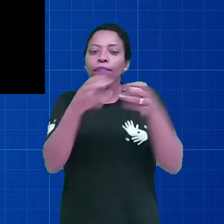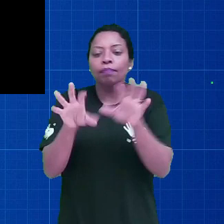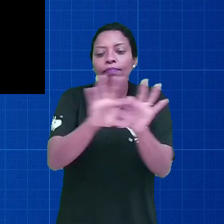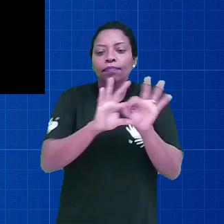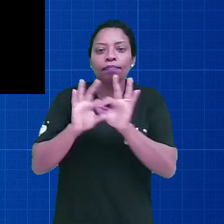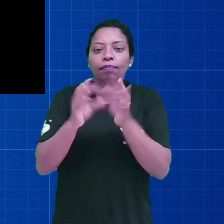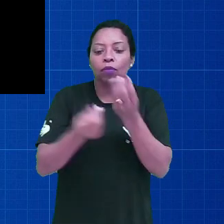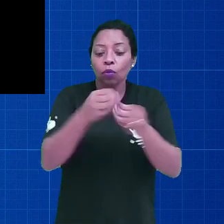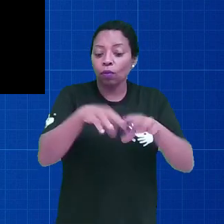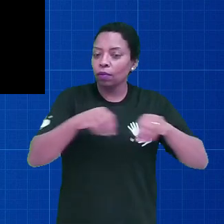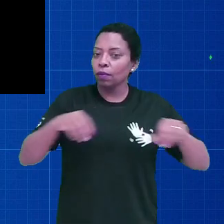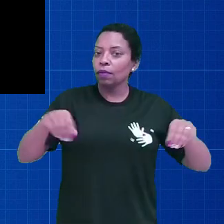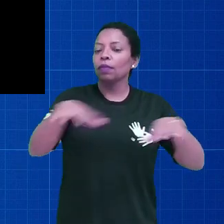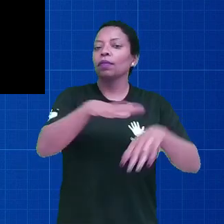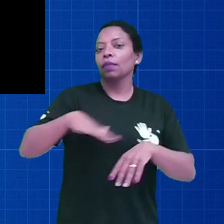sol.